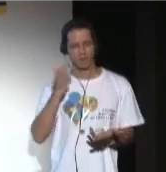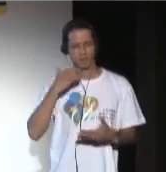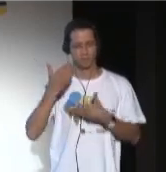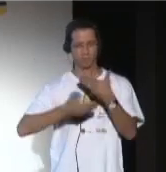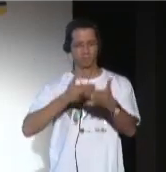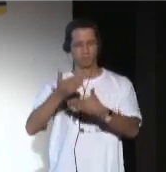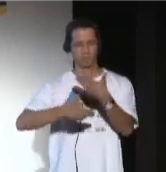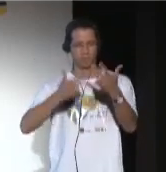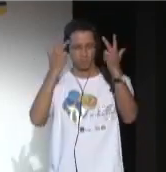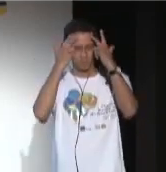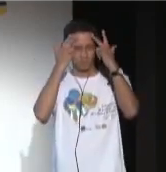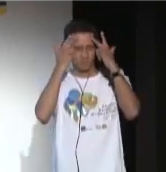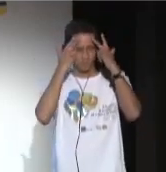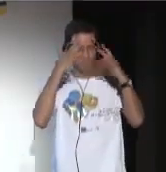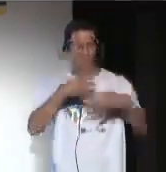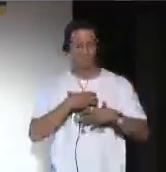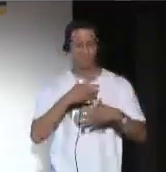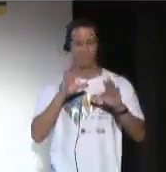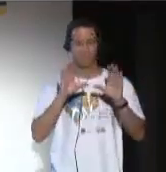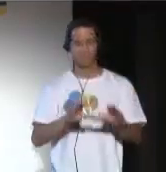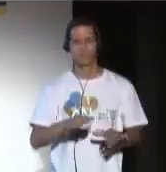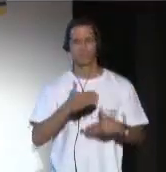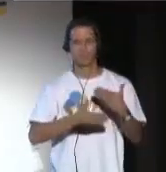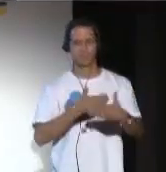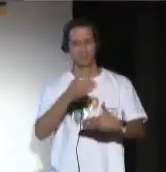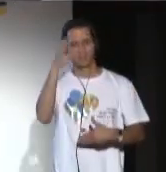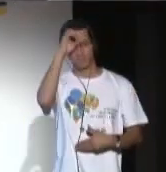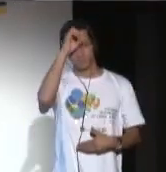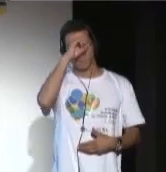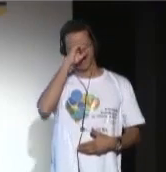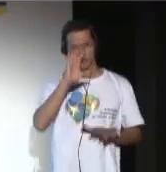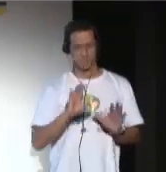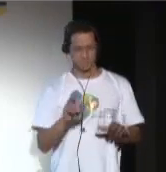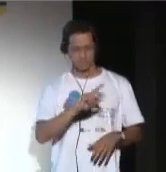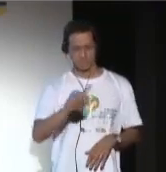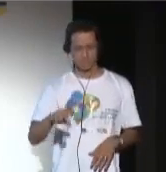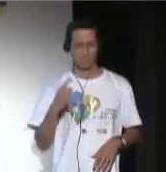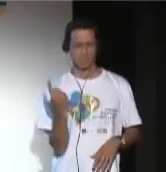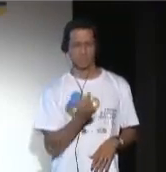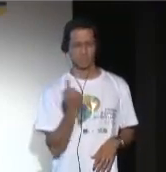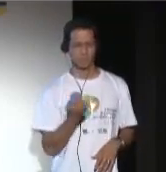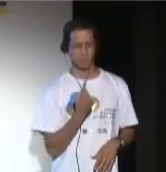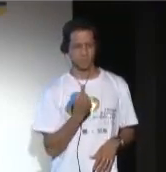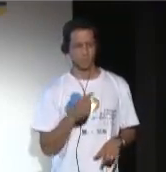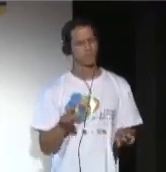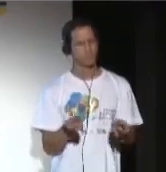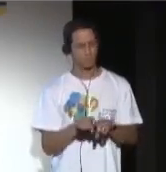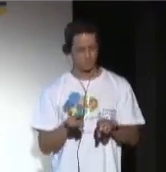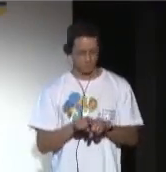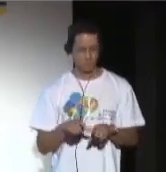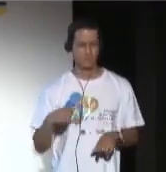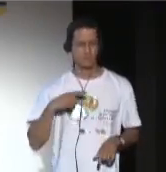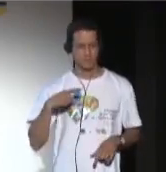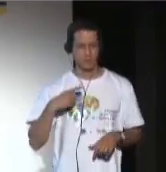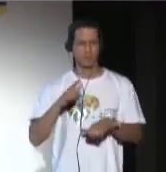no seu processo de aprendizagem. Agora, o professor não está sozinho, não é? Tem também a gestão escolar.